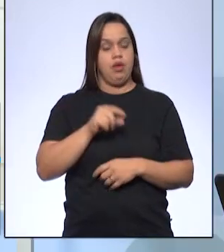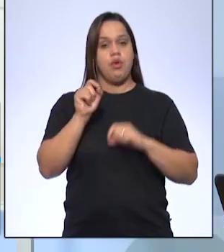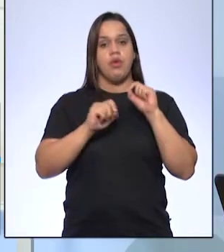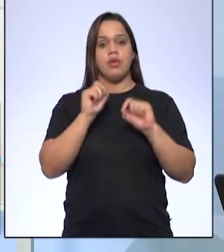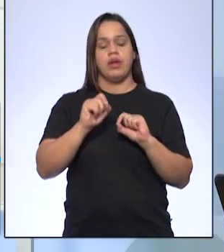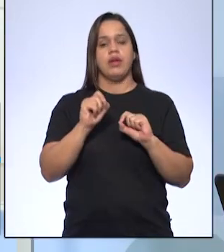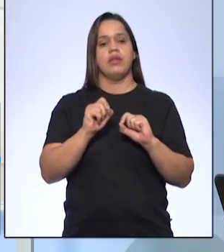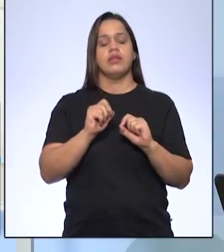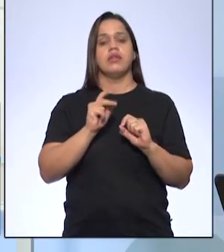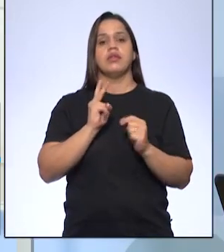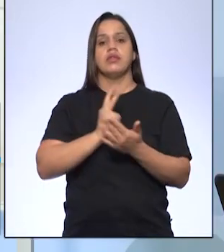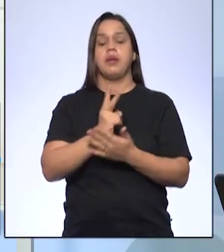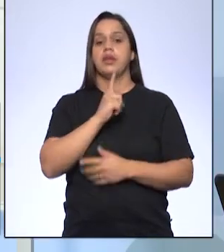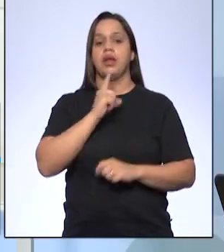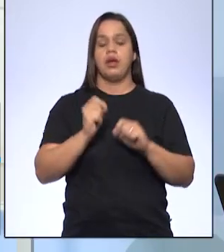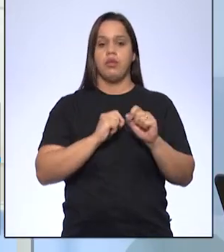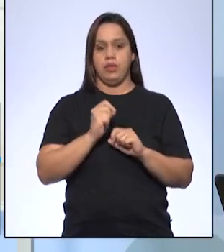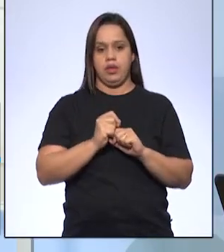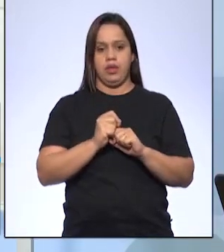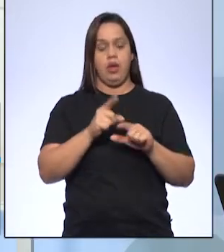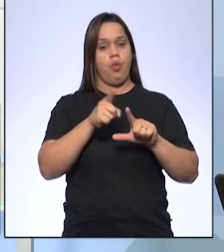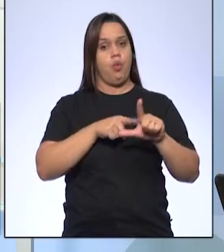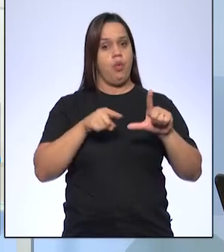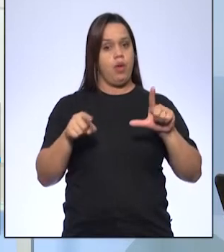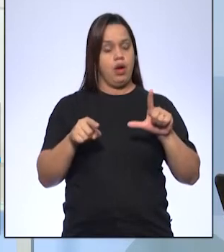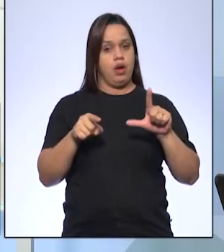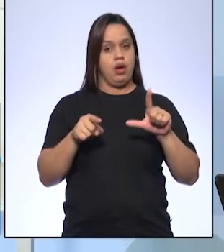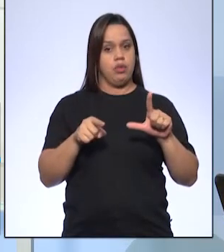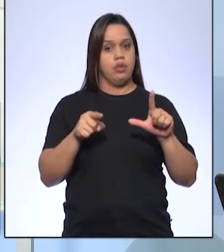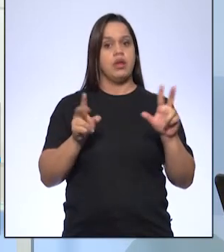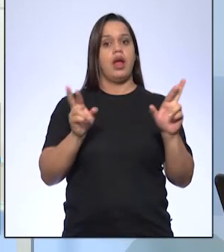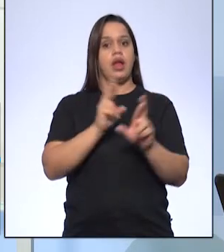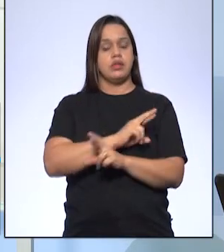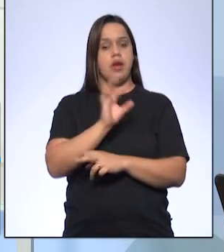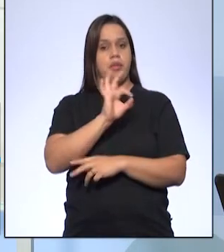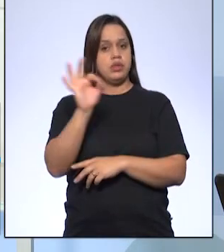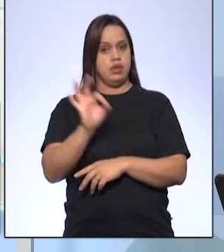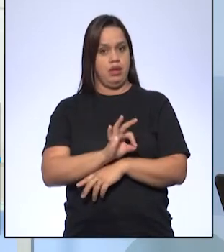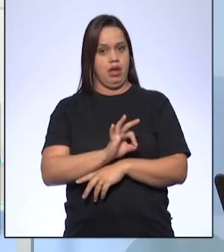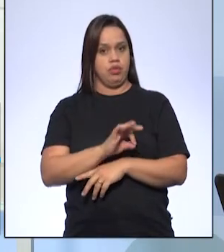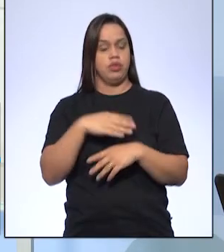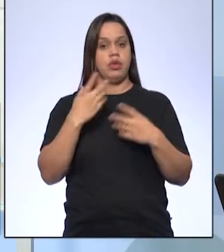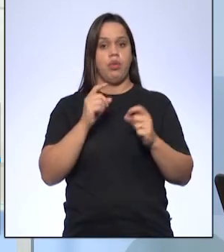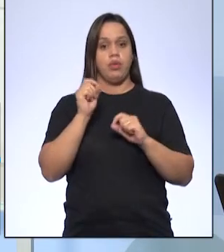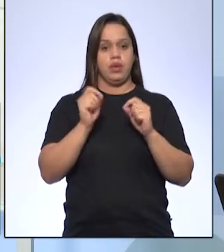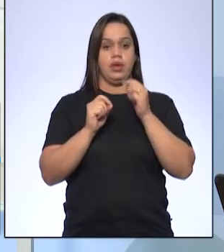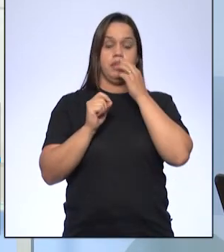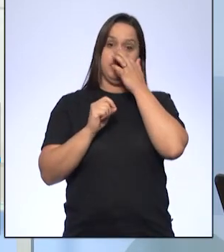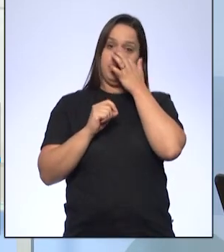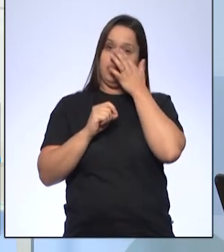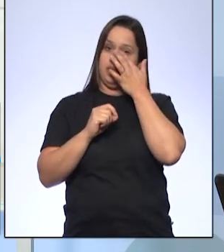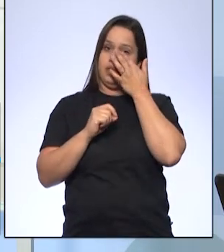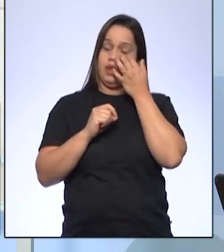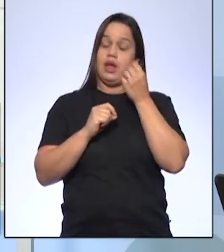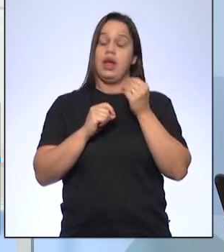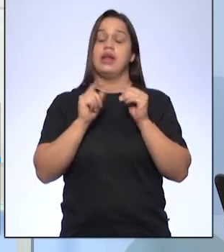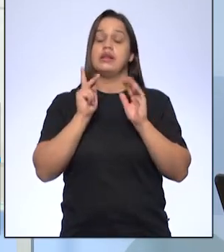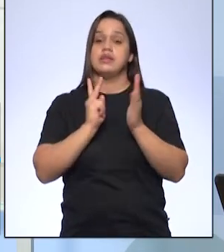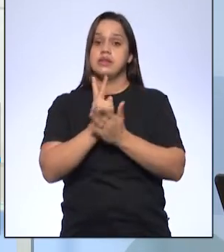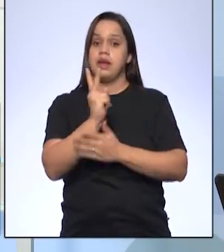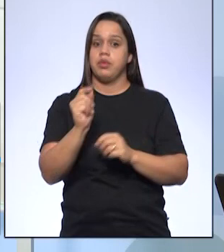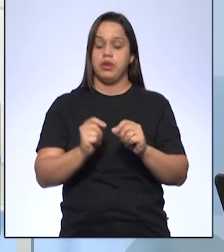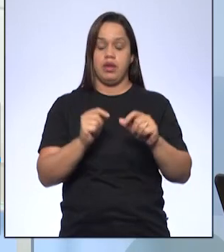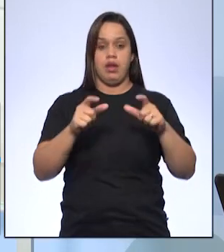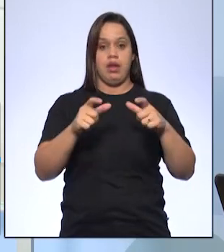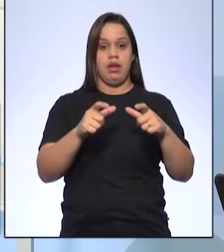aí, o ângulo relacionado a uma porcentagem, tá? Então, lembra, gráfico de setores, 100%.